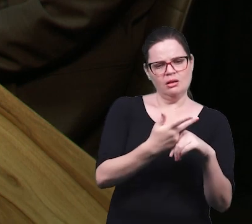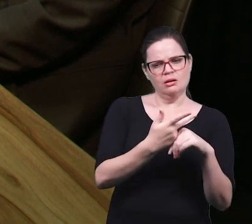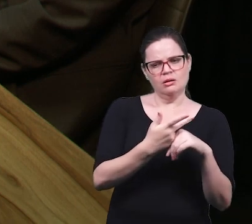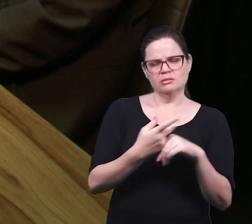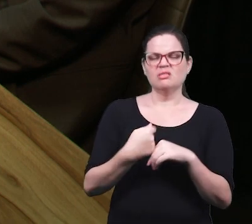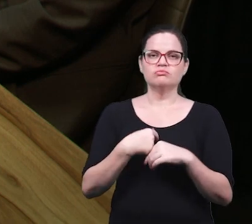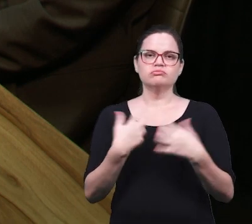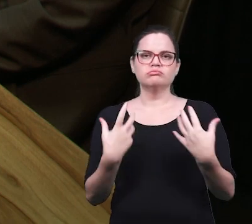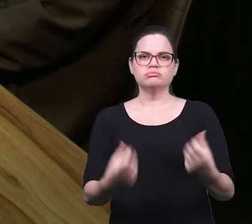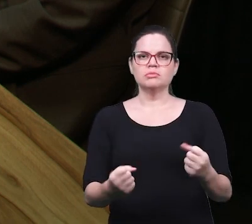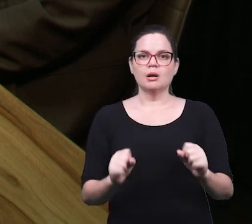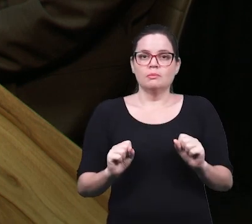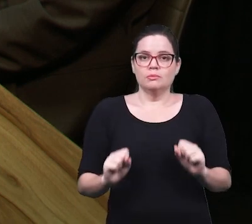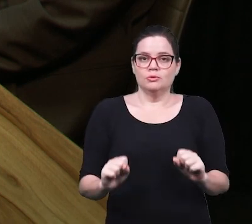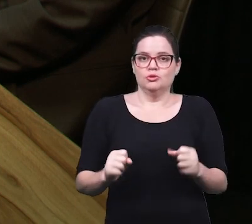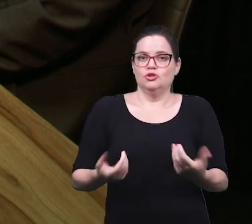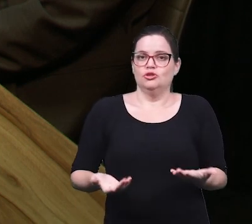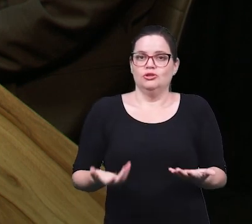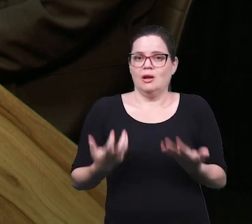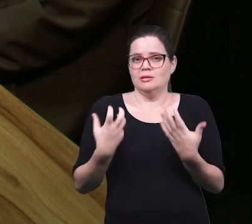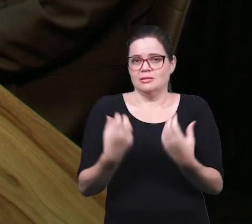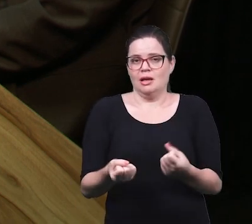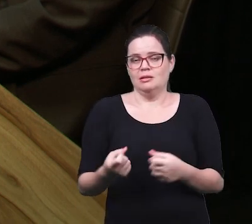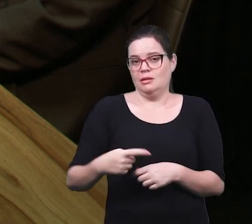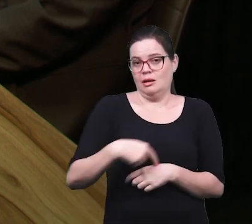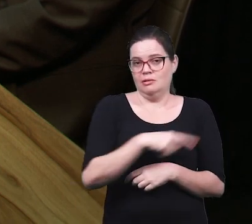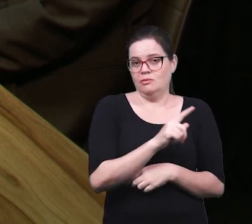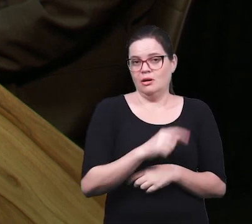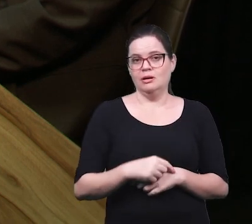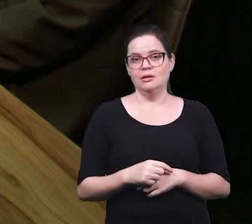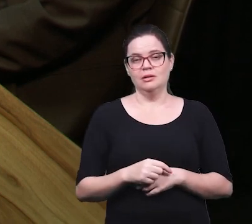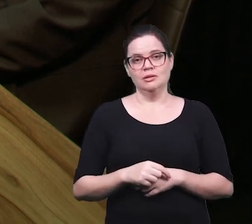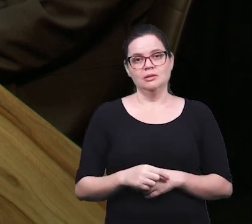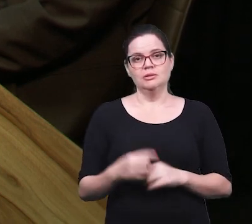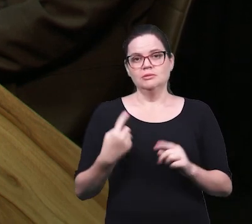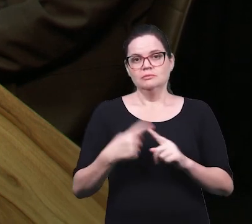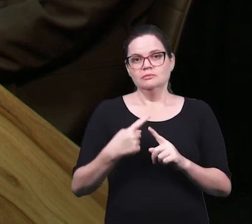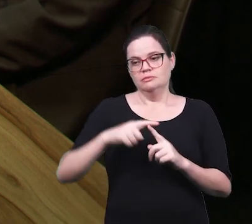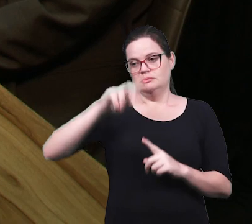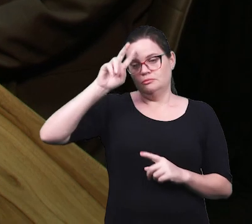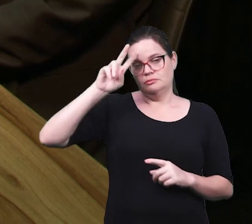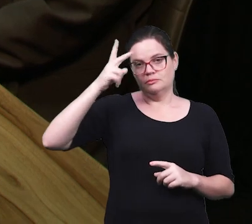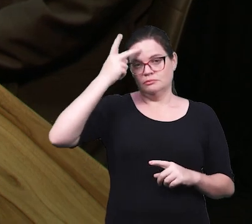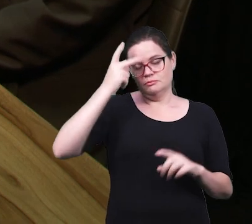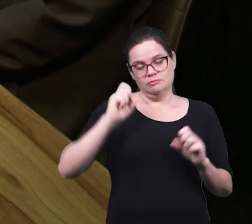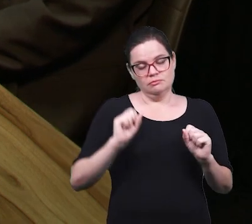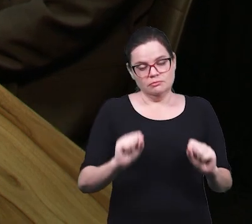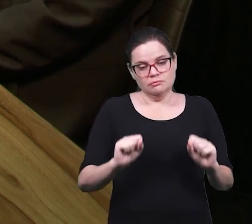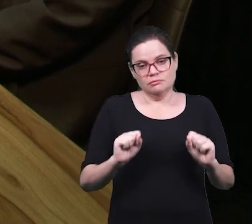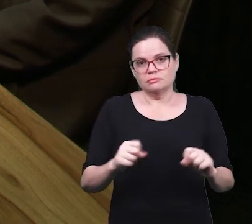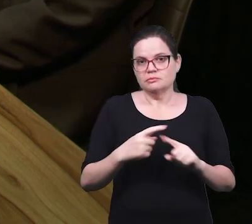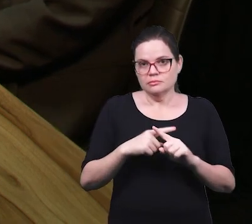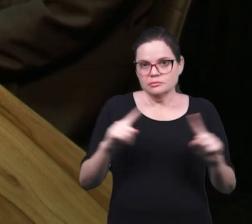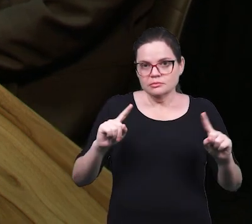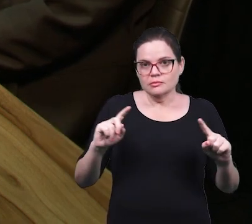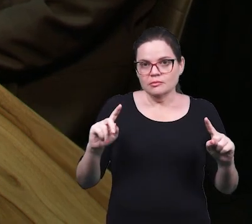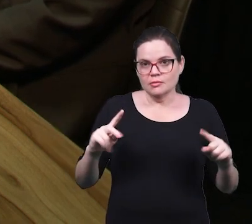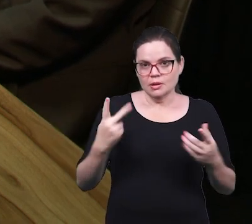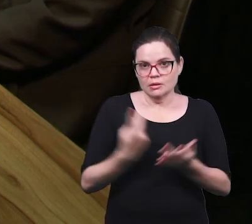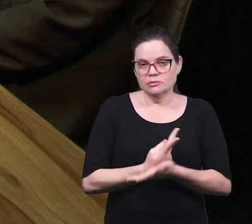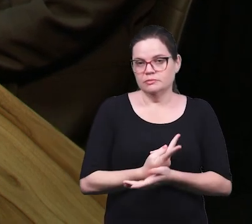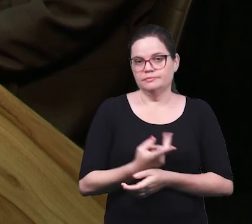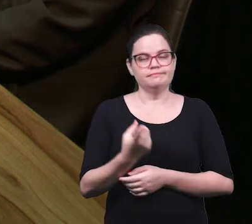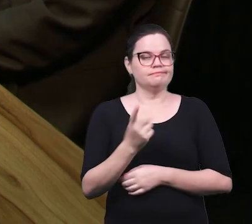Potifar. Ele tinha todos os motivos para dizer que ele poderia ceder aquela situação, né?